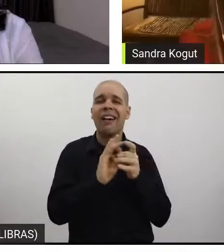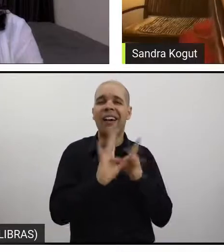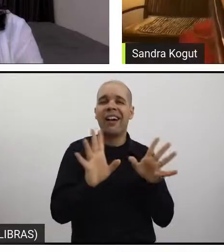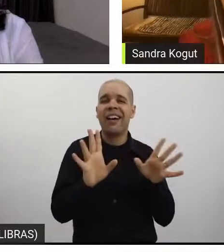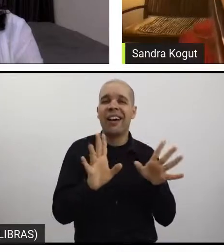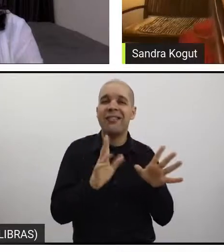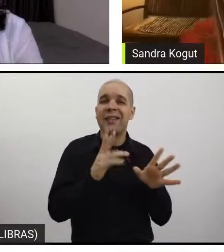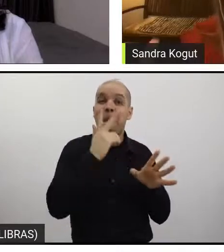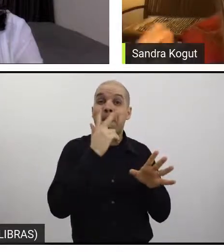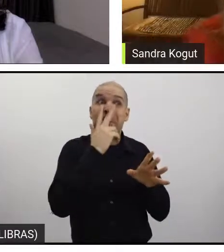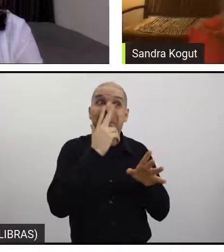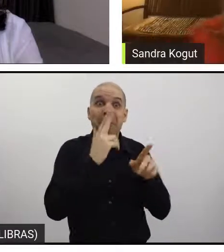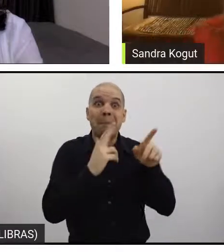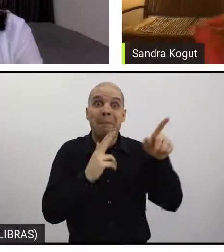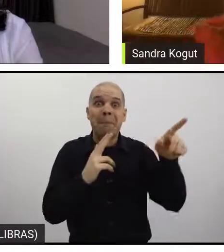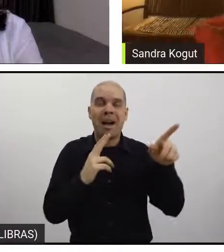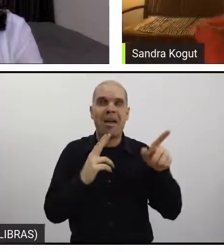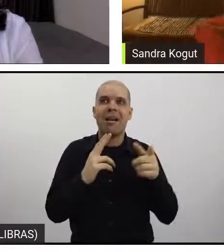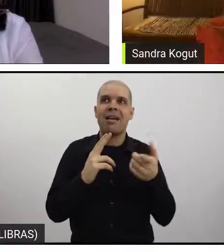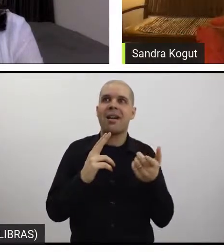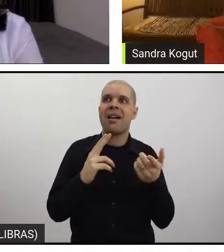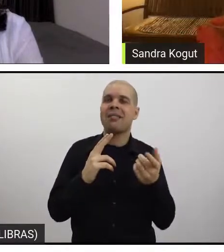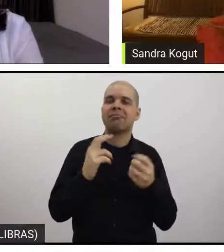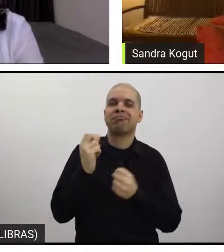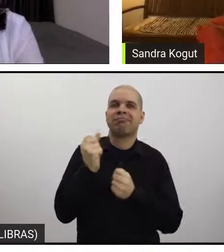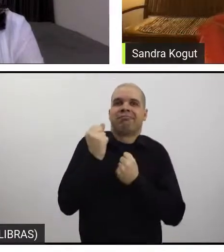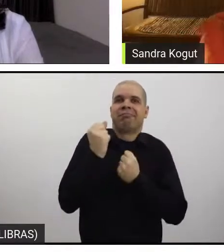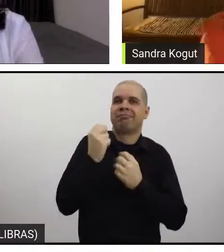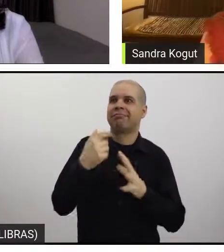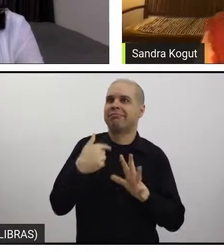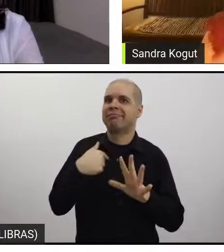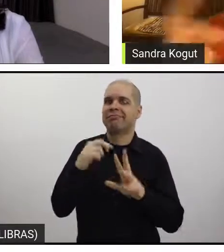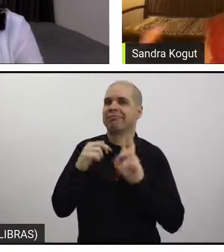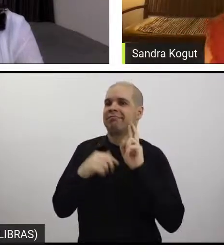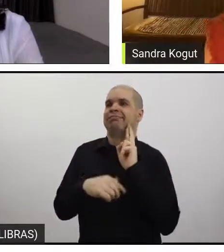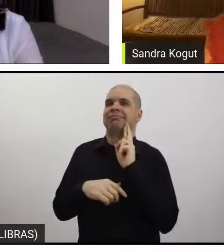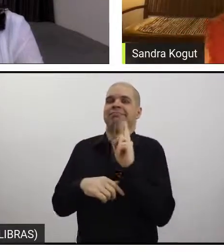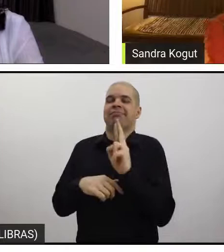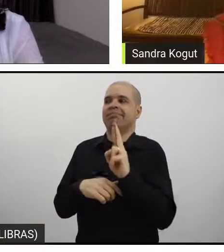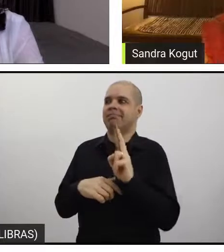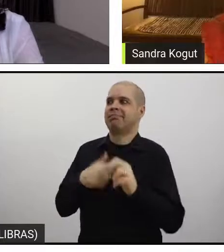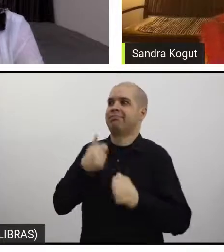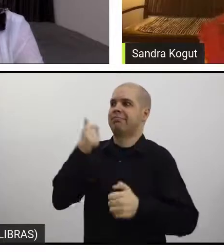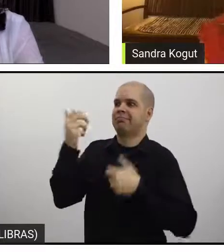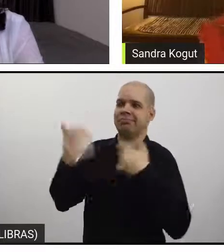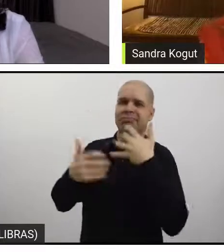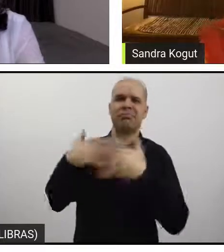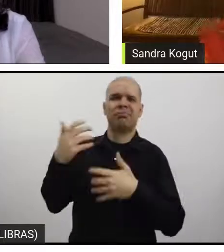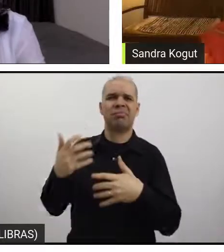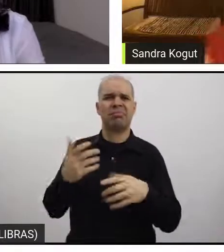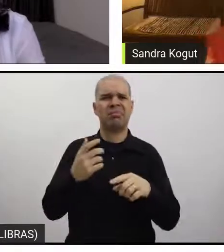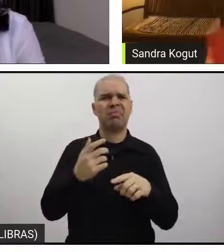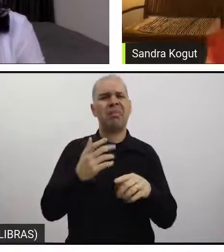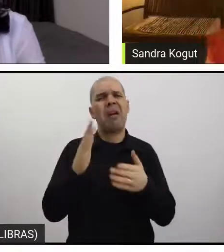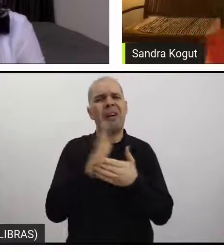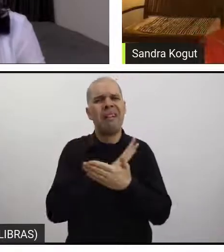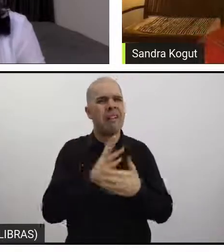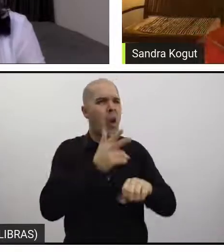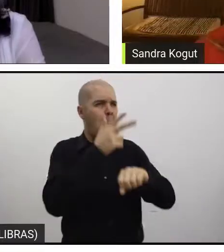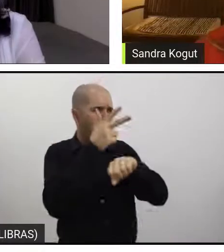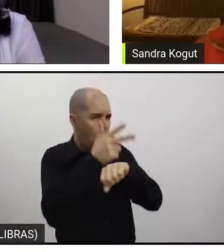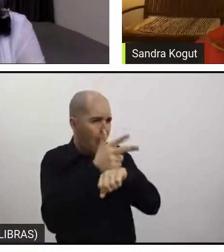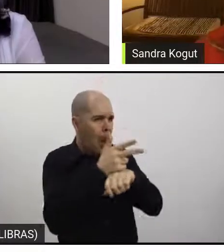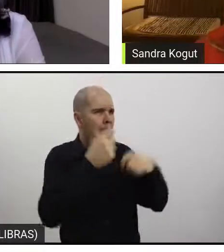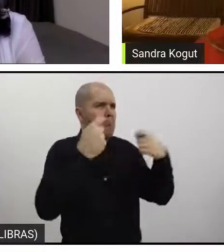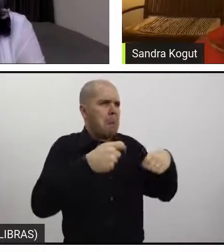vai mudar? Ela vai permanecer igual durante o gesto de filmar? Então,